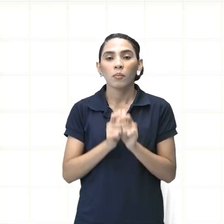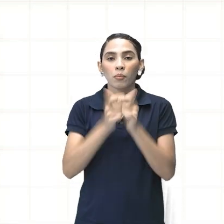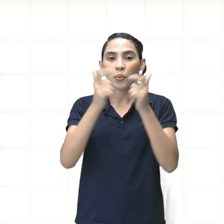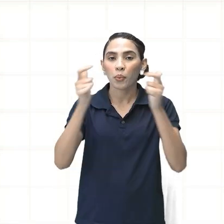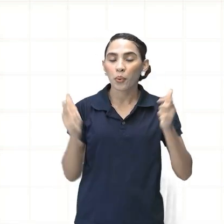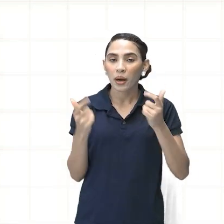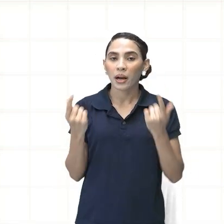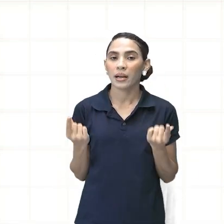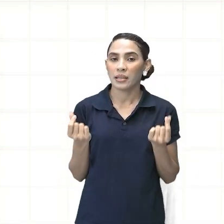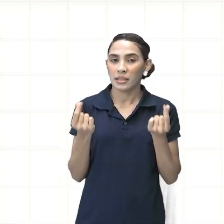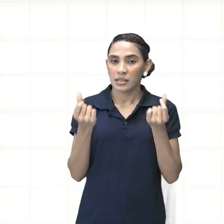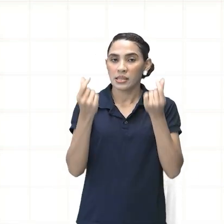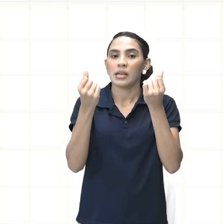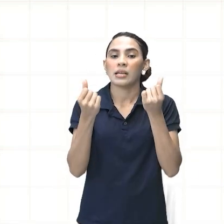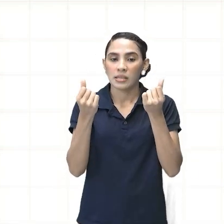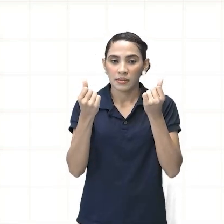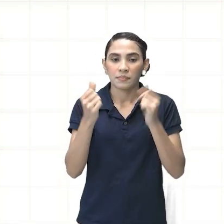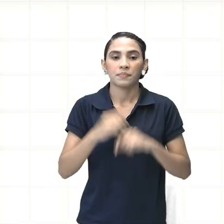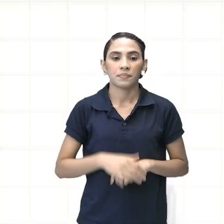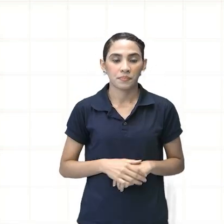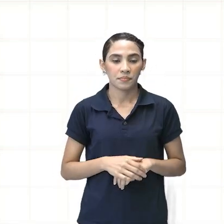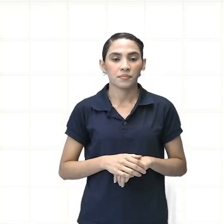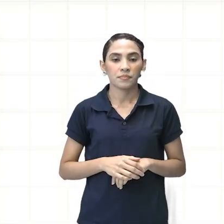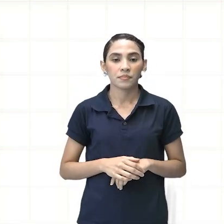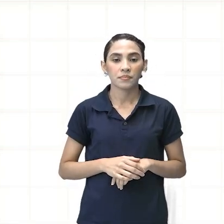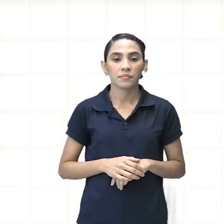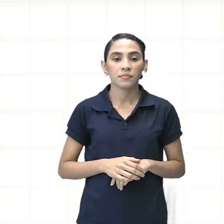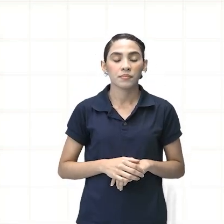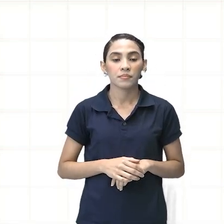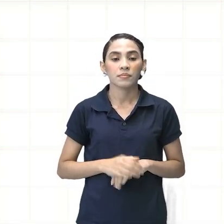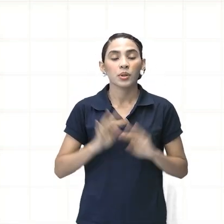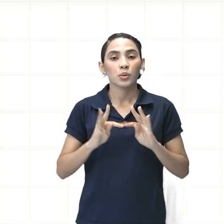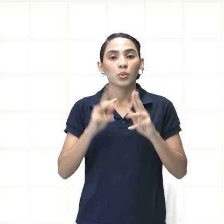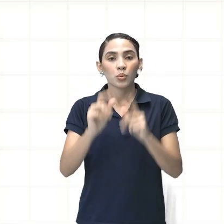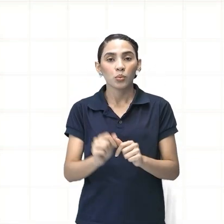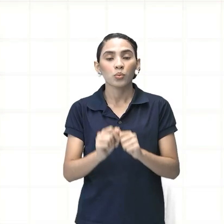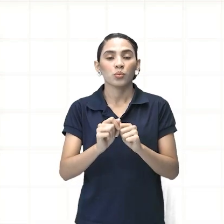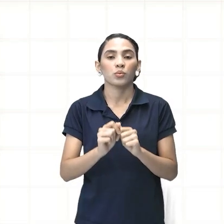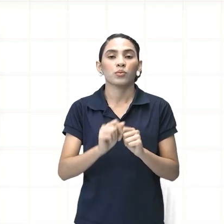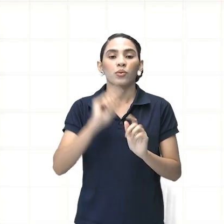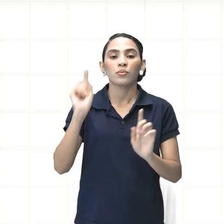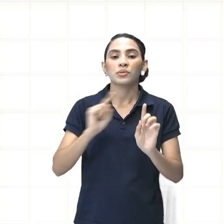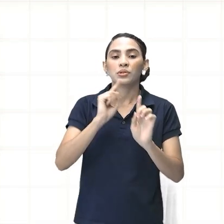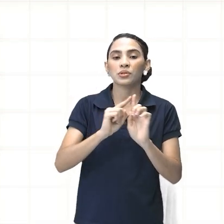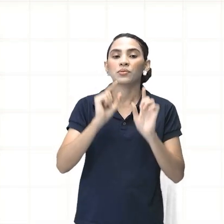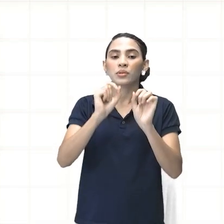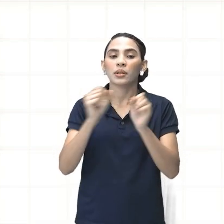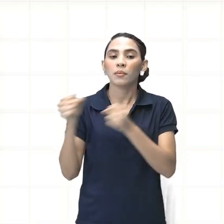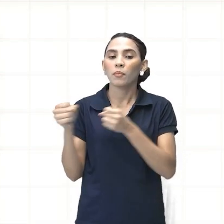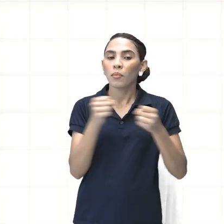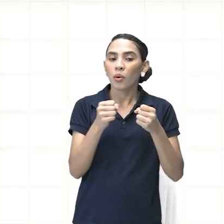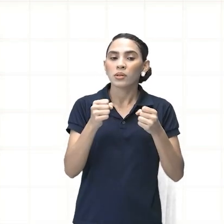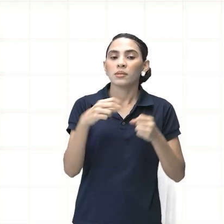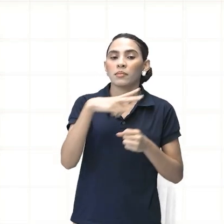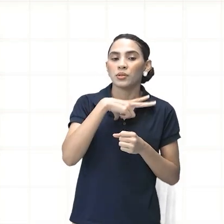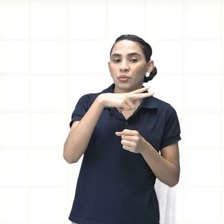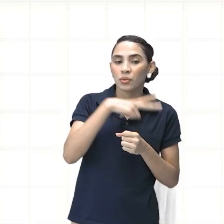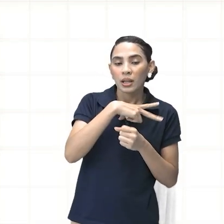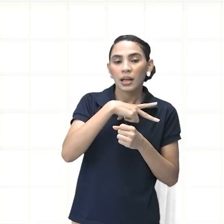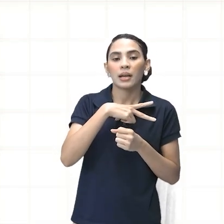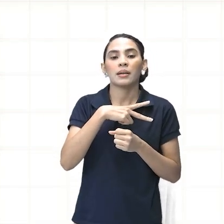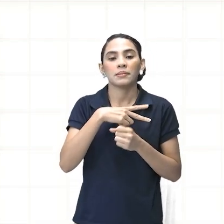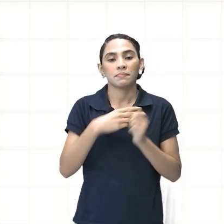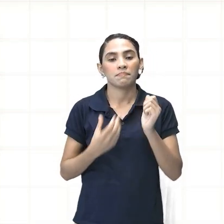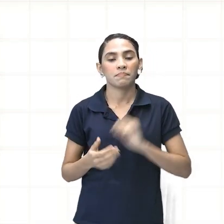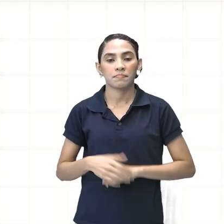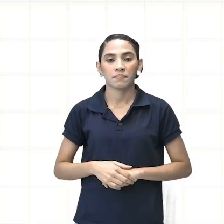vai estar ligado ao dinheiro, e isso tudo fundamentado na posse de quê? Na posse privada dos meios